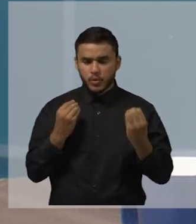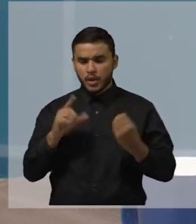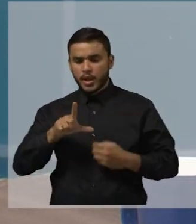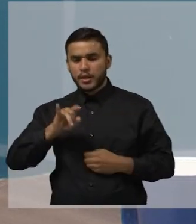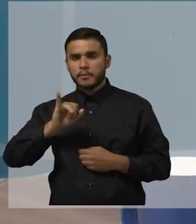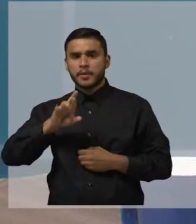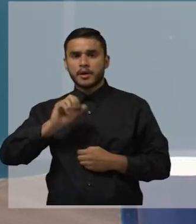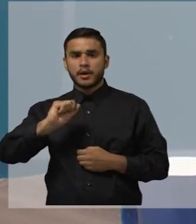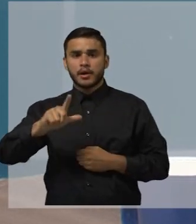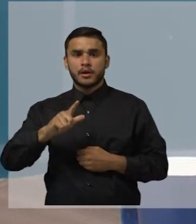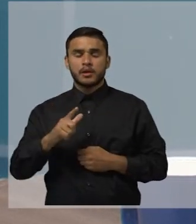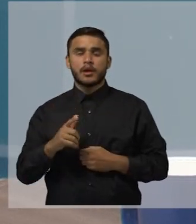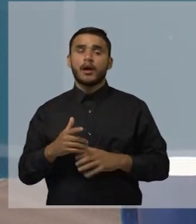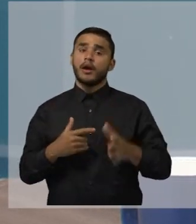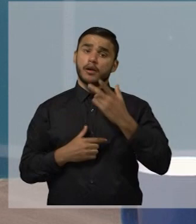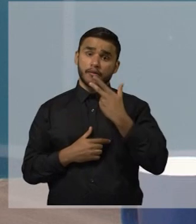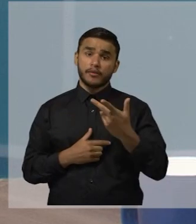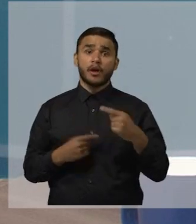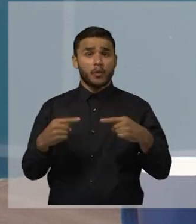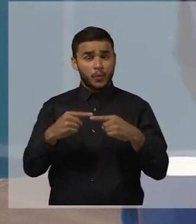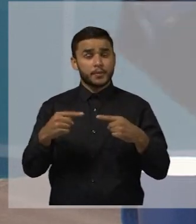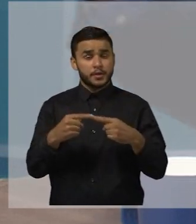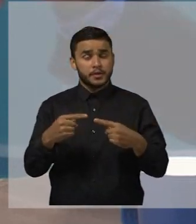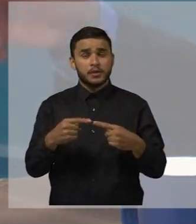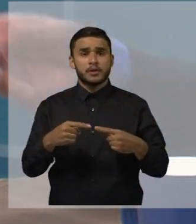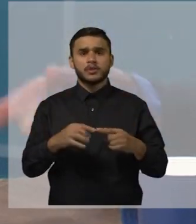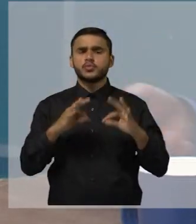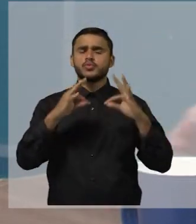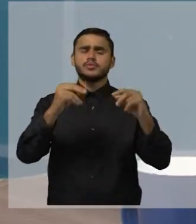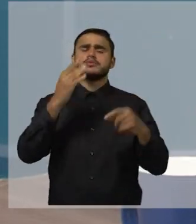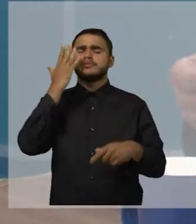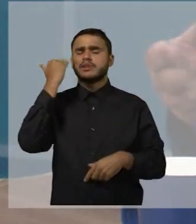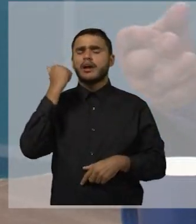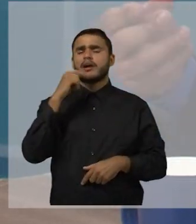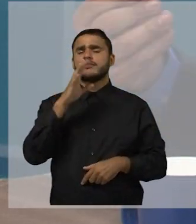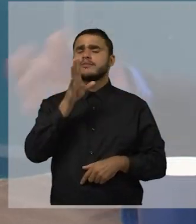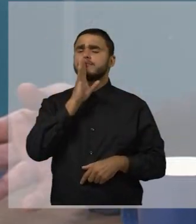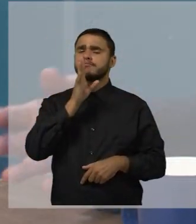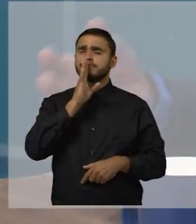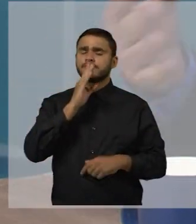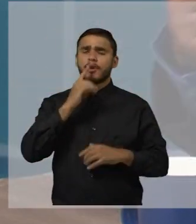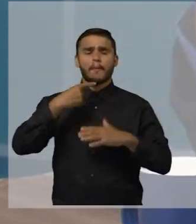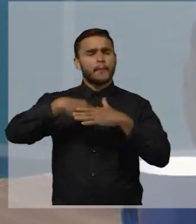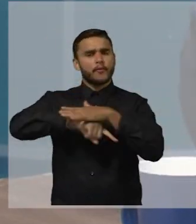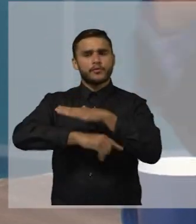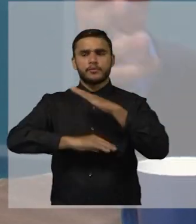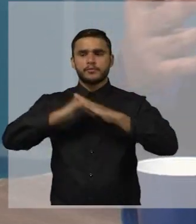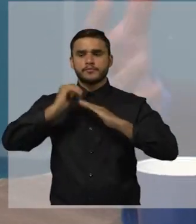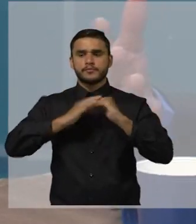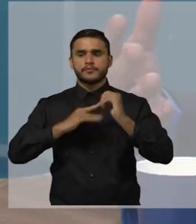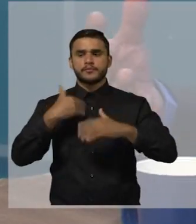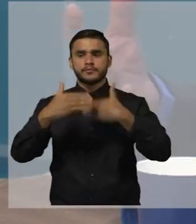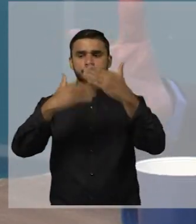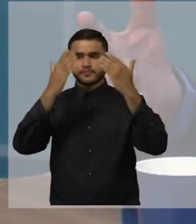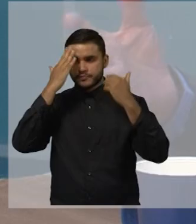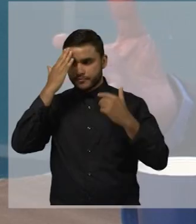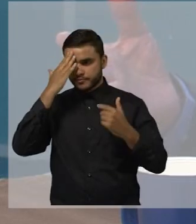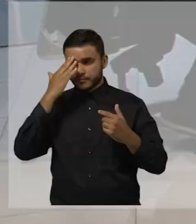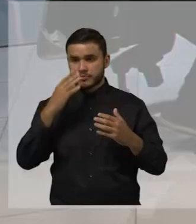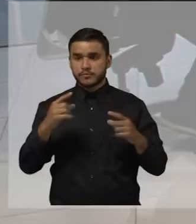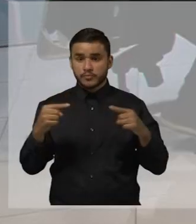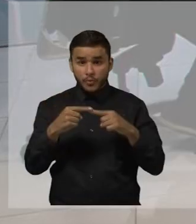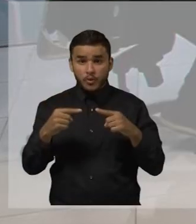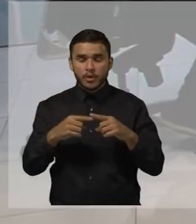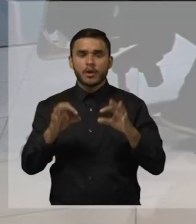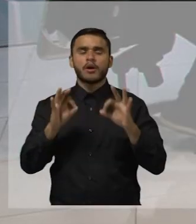das linhas do manual, dos manuais, porque é o mercado mais desenvolvido, mais próximo das leis de